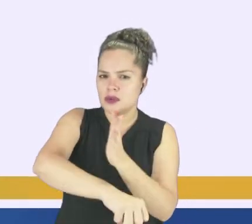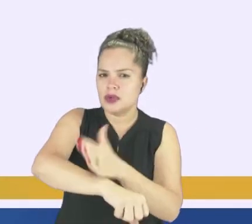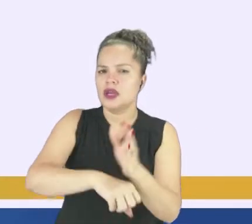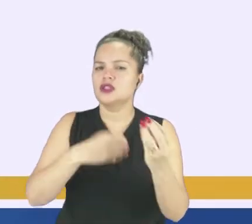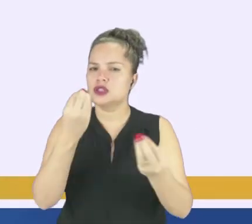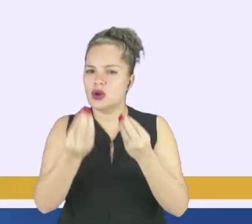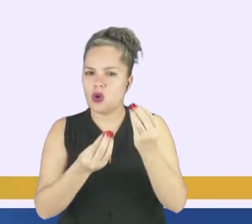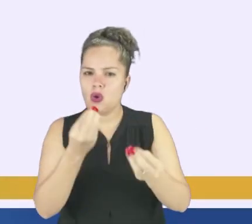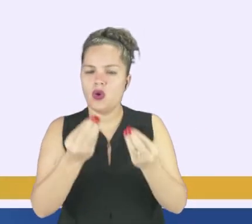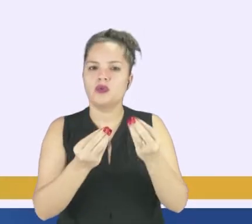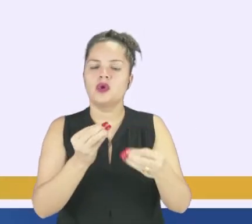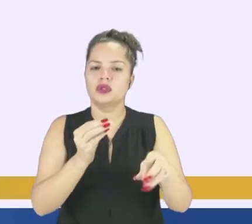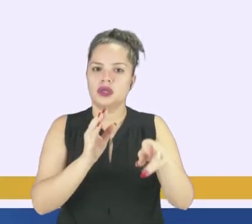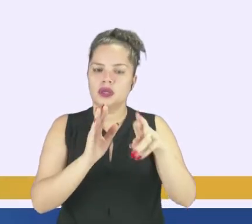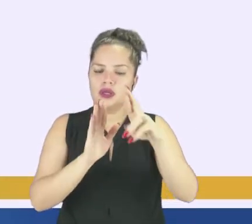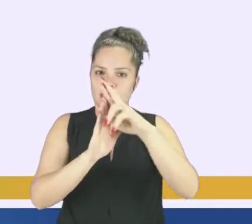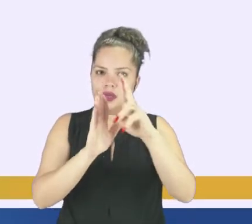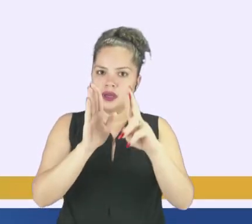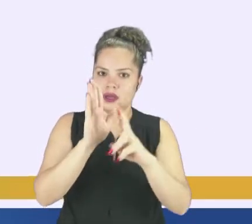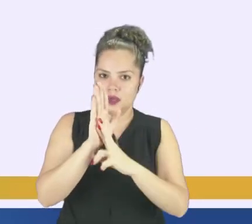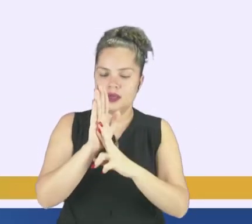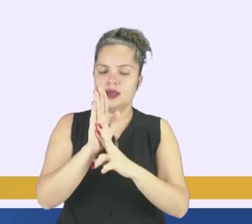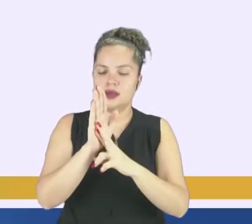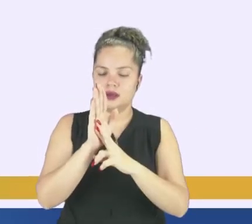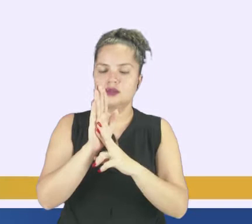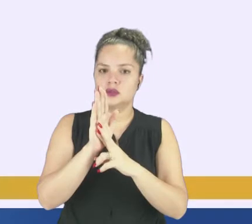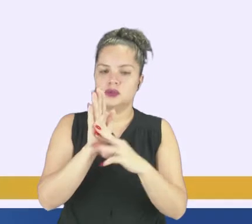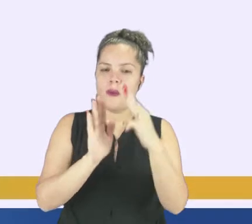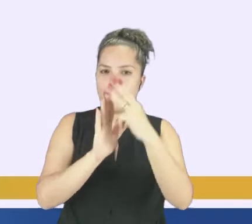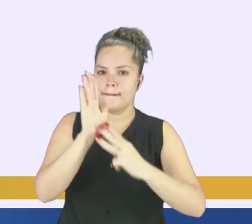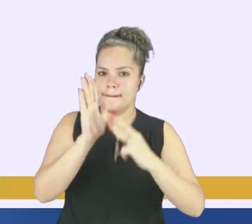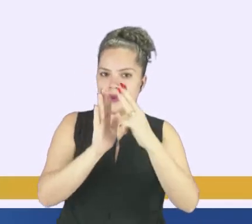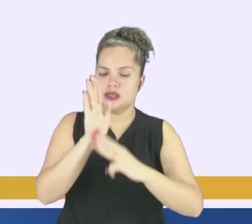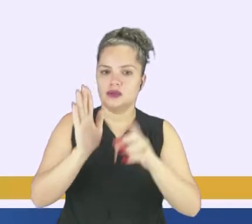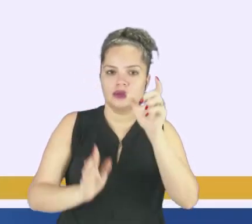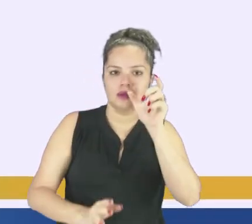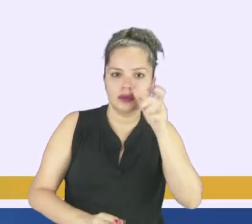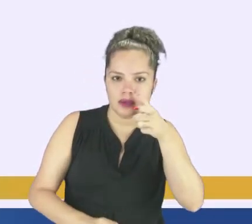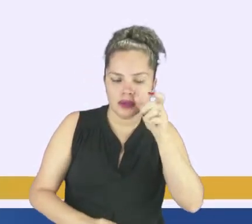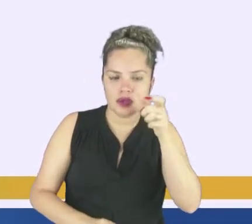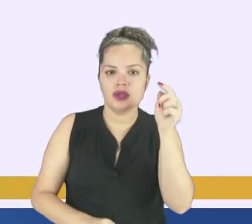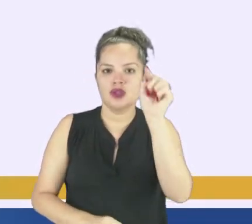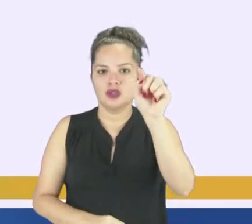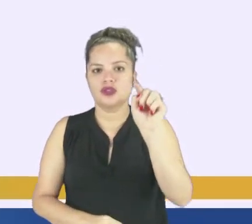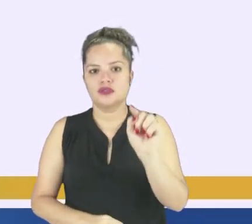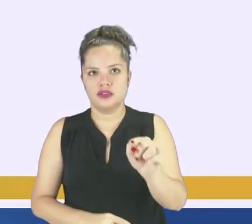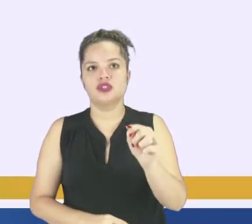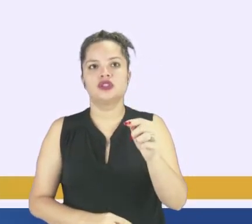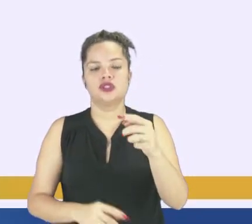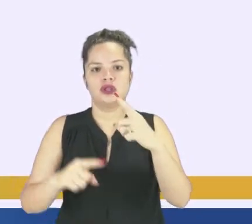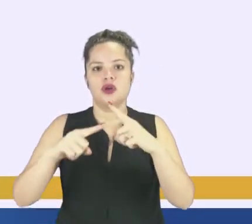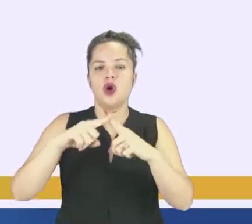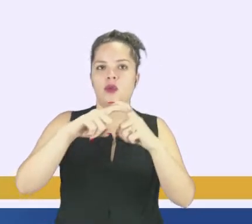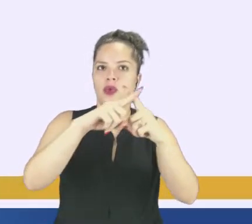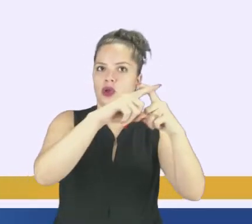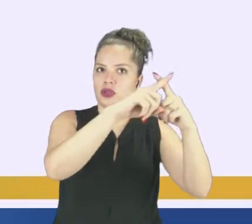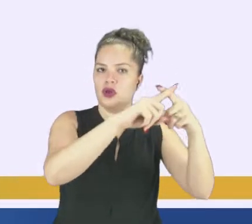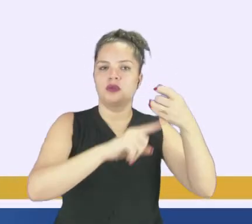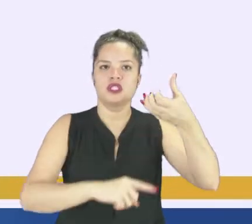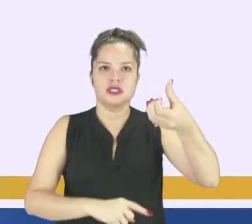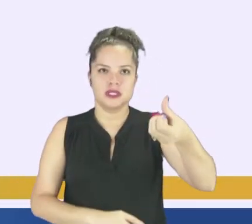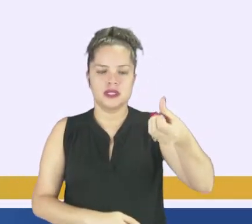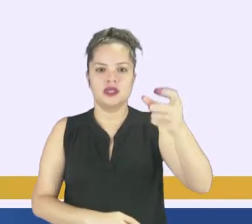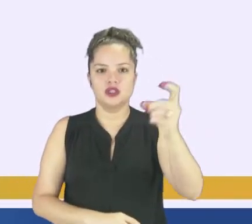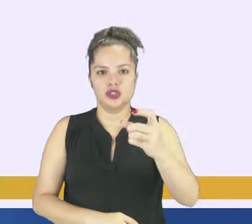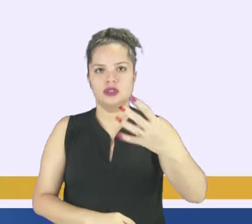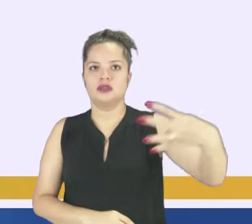esse método de Descartes. Por exemplo, para dividir o polinômio 6x à quarta potência menos